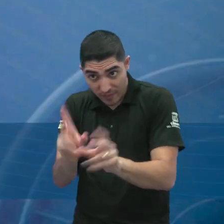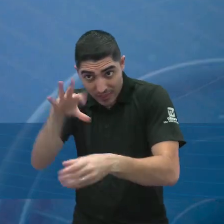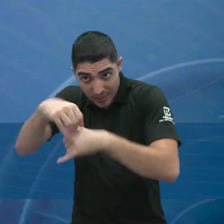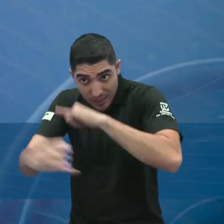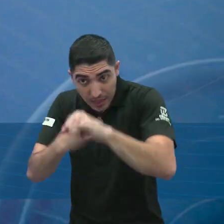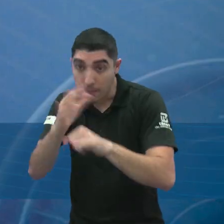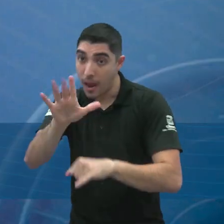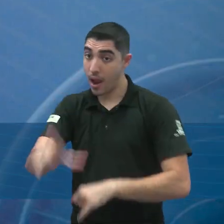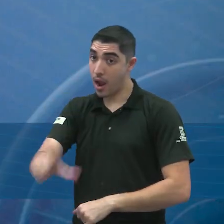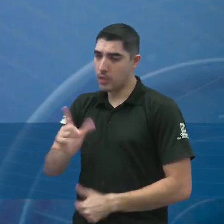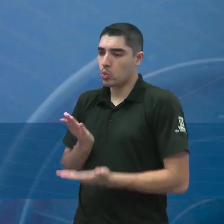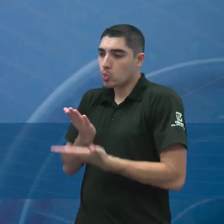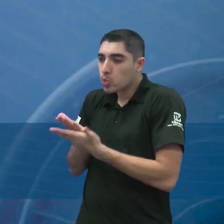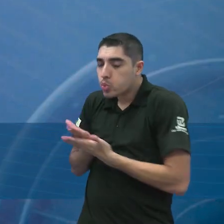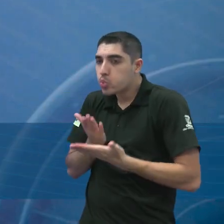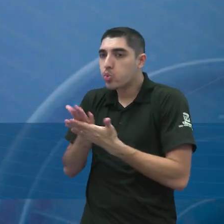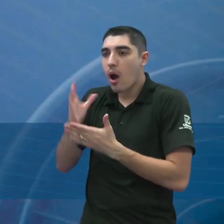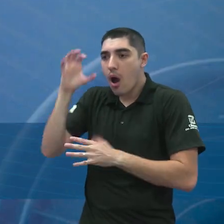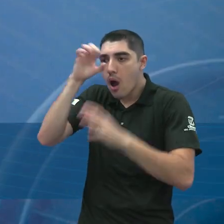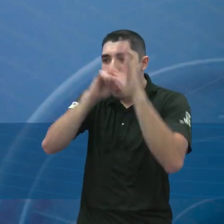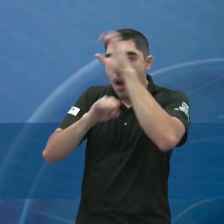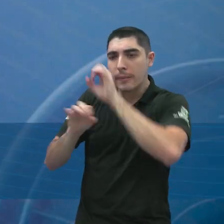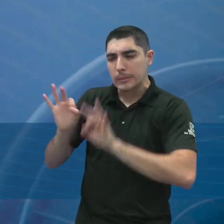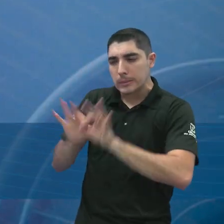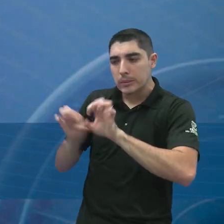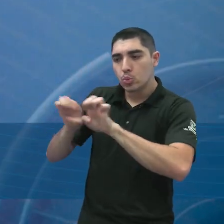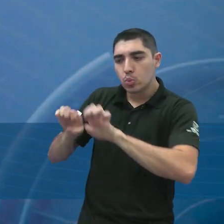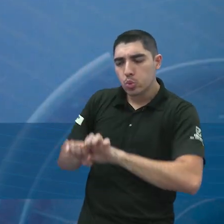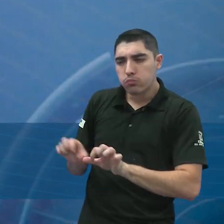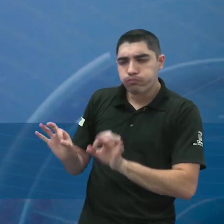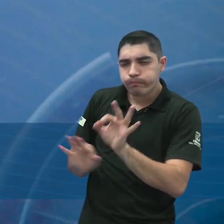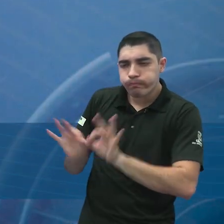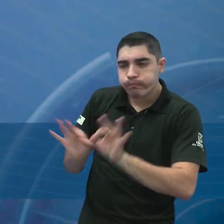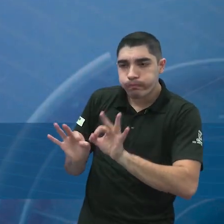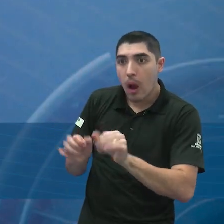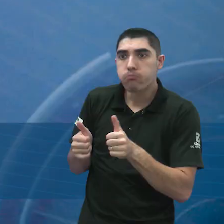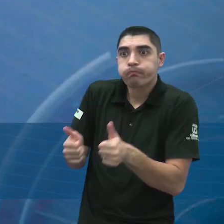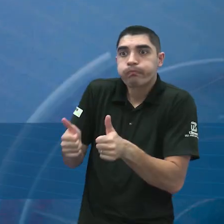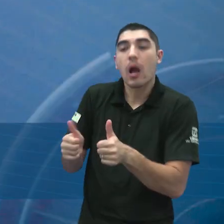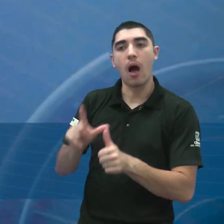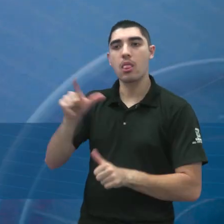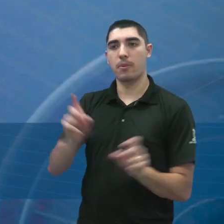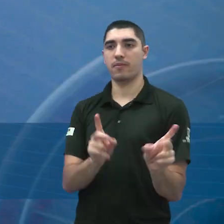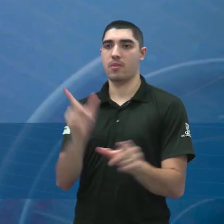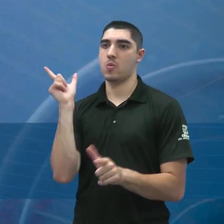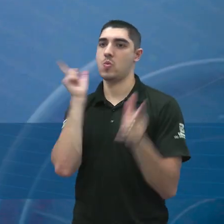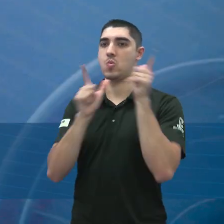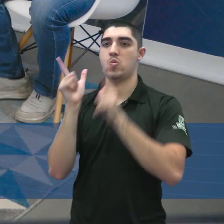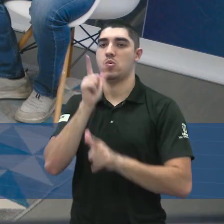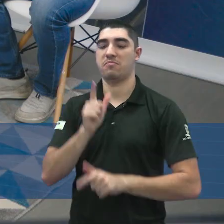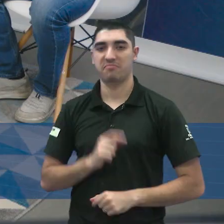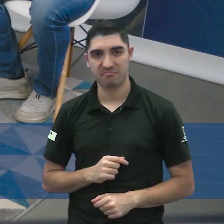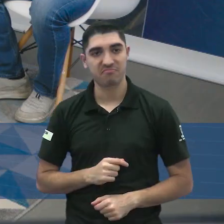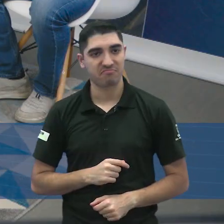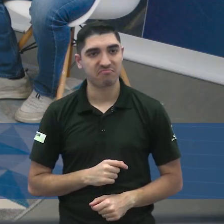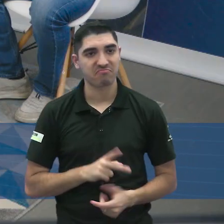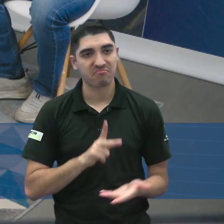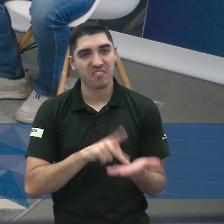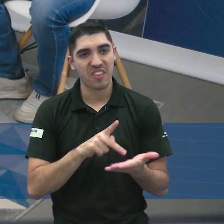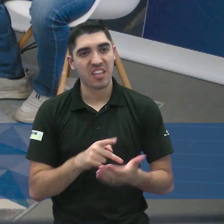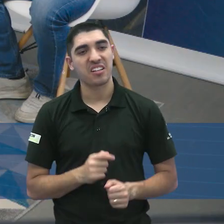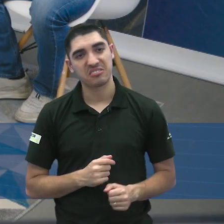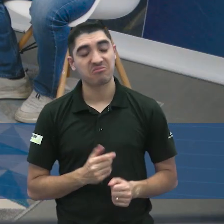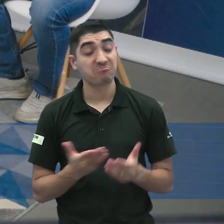estudar, se capacitar e entender que é uma nova unidade de negócio dentro do seu mercado. Com